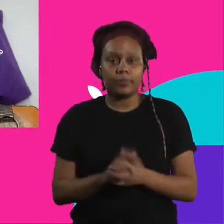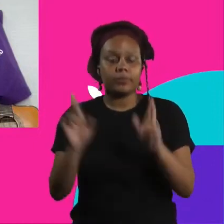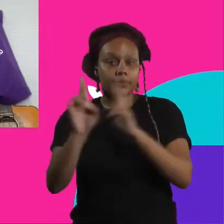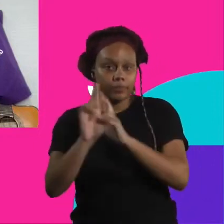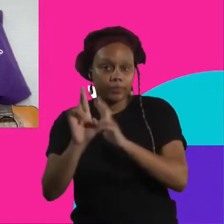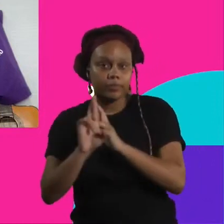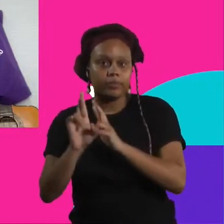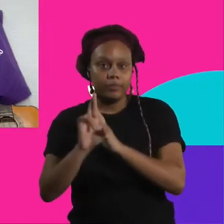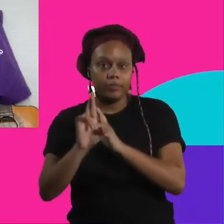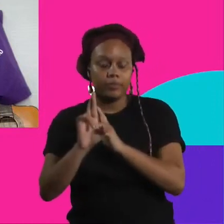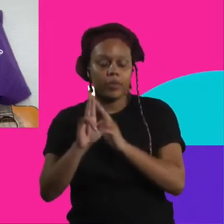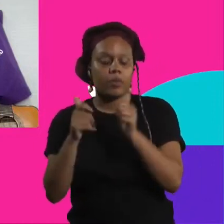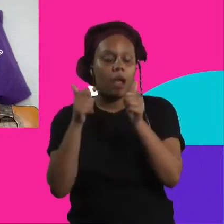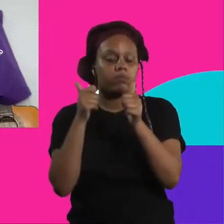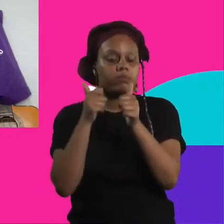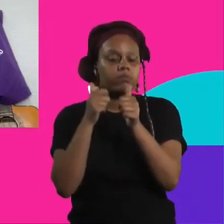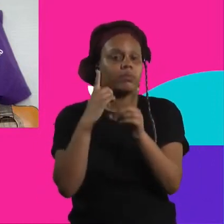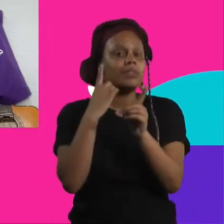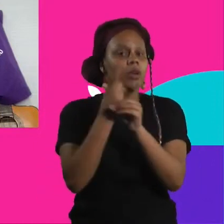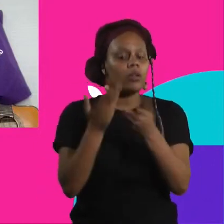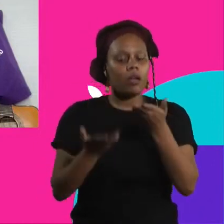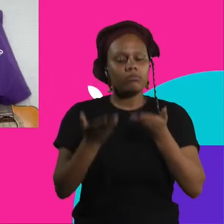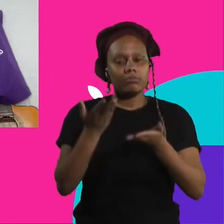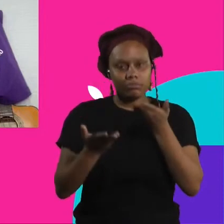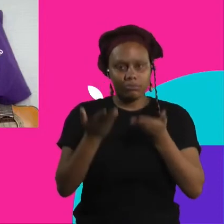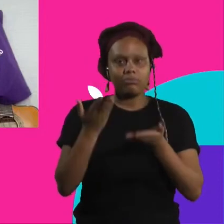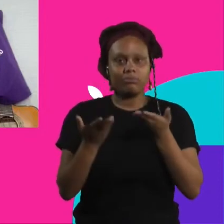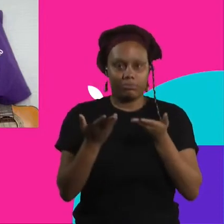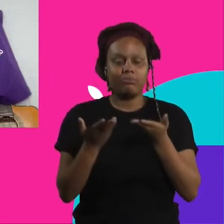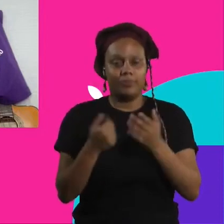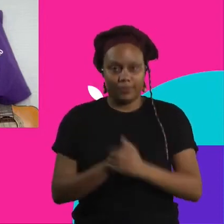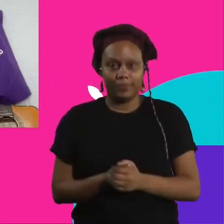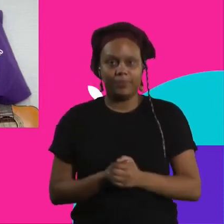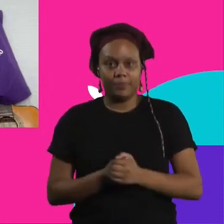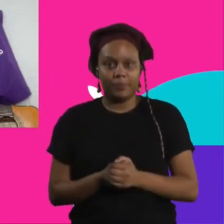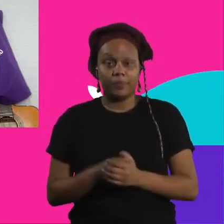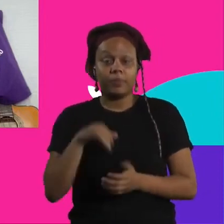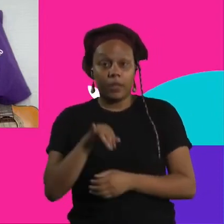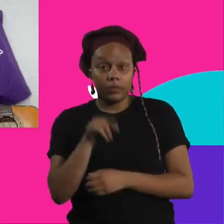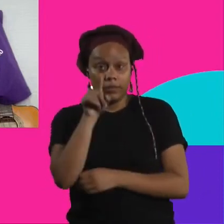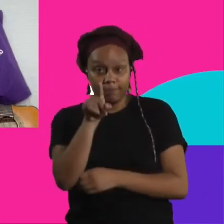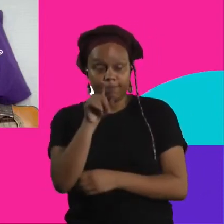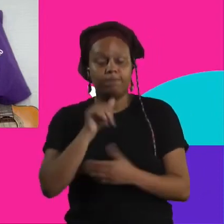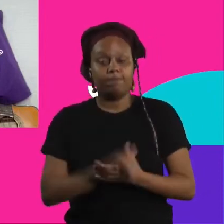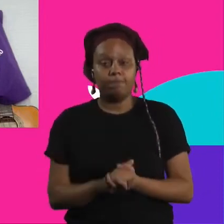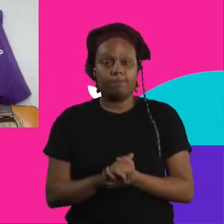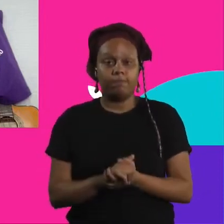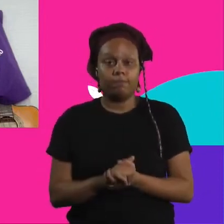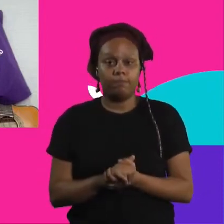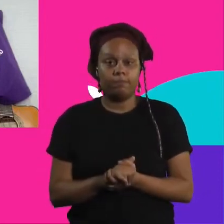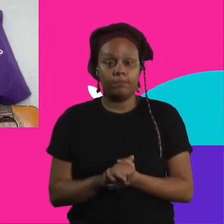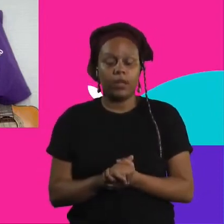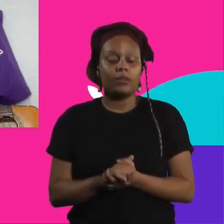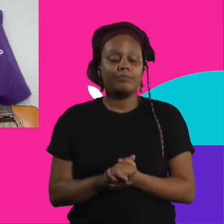regulação, sabe? Tentar achar um equilíbrio aí, um caminho do meio. Né? Então, se você for... E aí entra numa